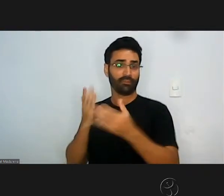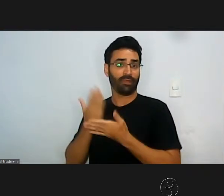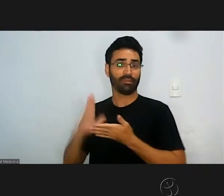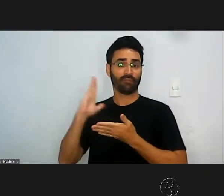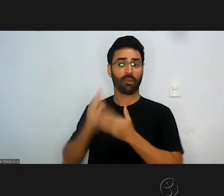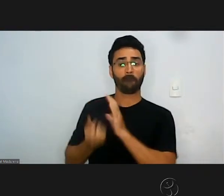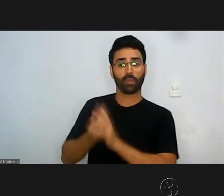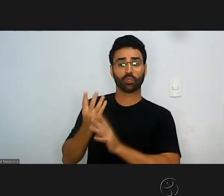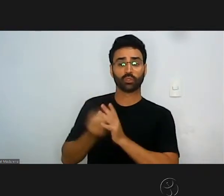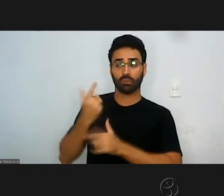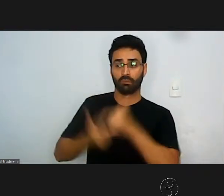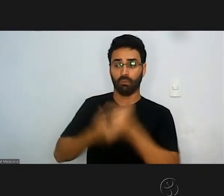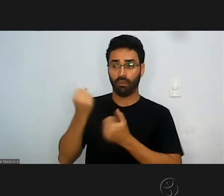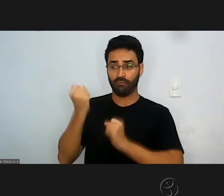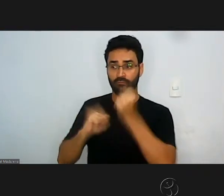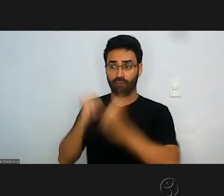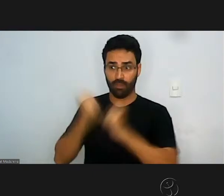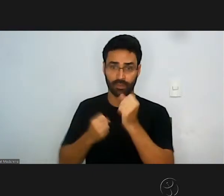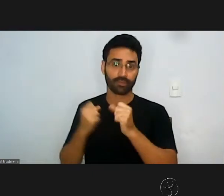e foi achatada.